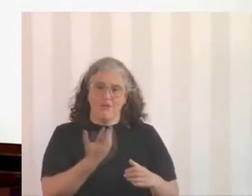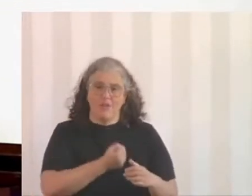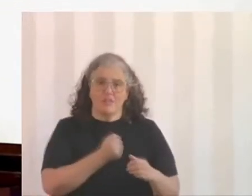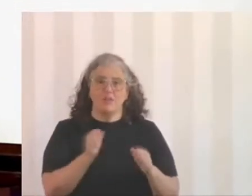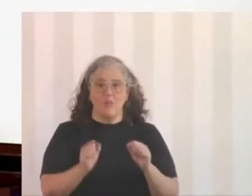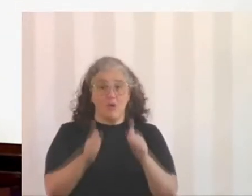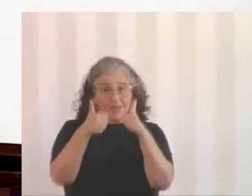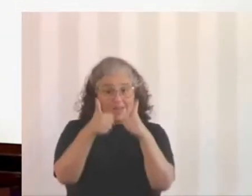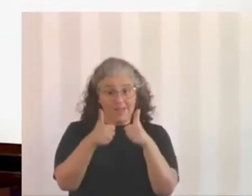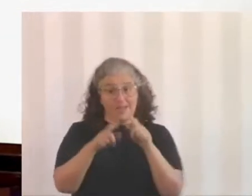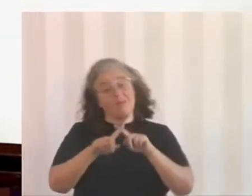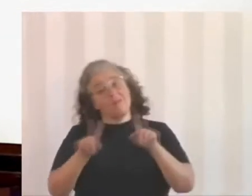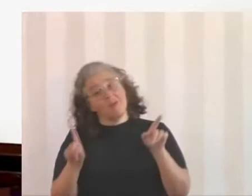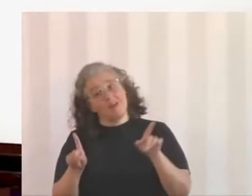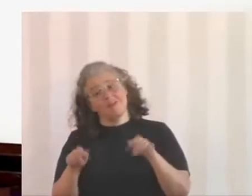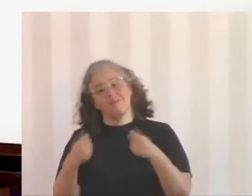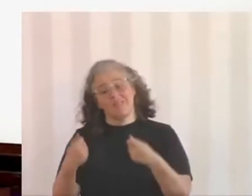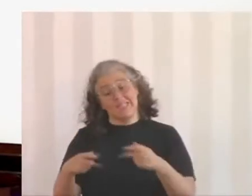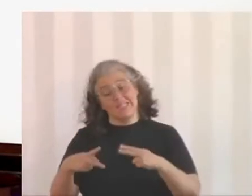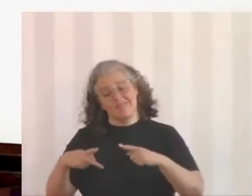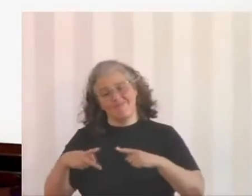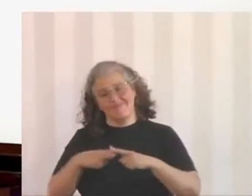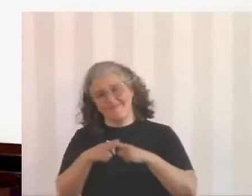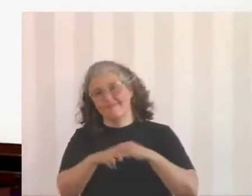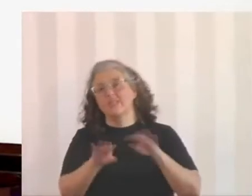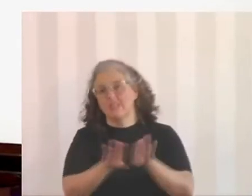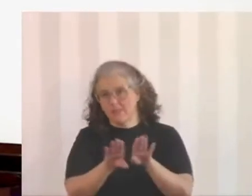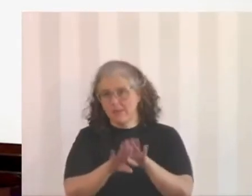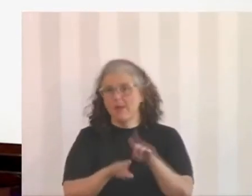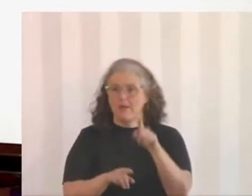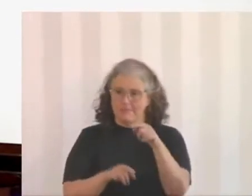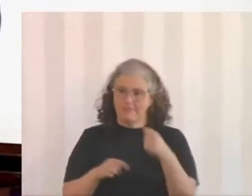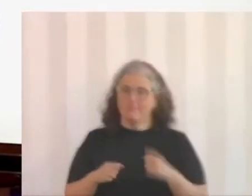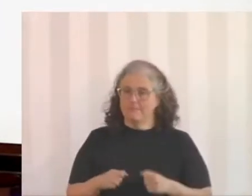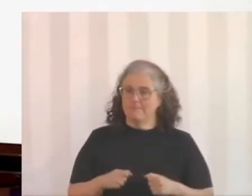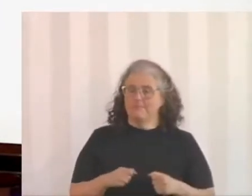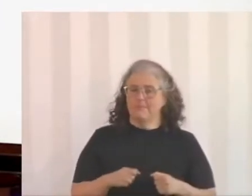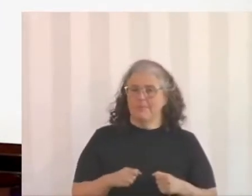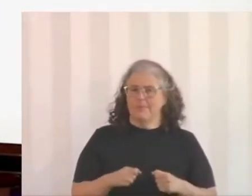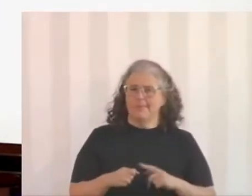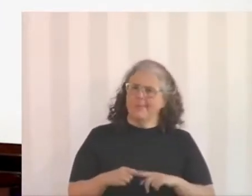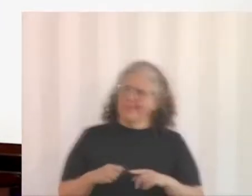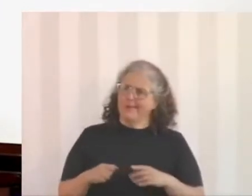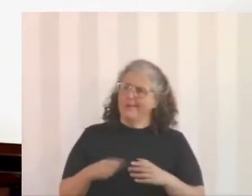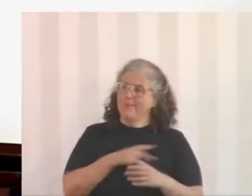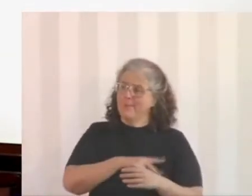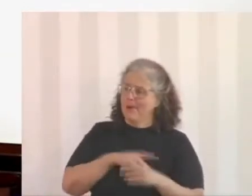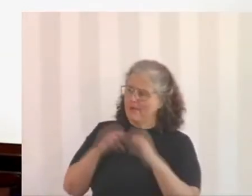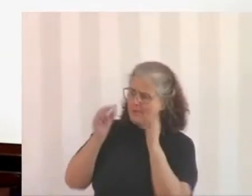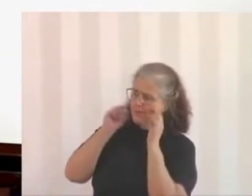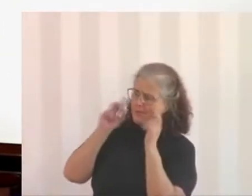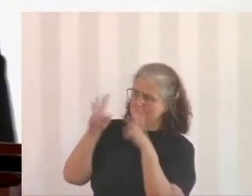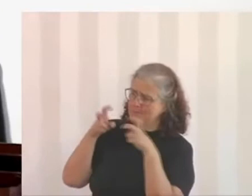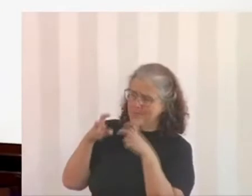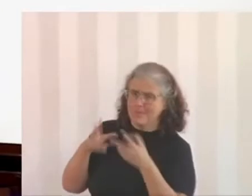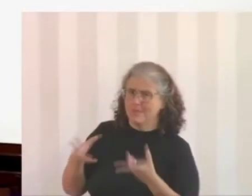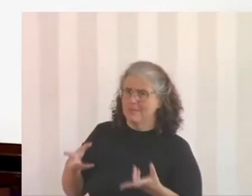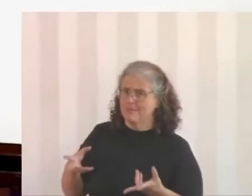a lágrimas quando viu que aqueles inimigos da cruz estavam trazendo o mundo para dentro da